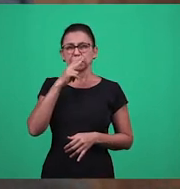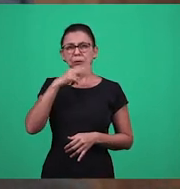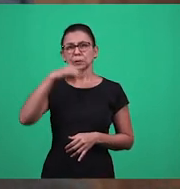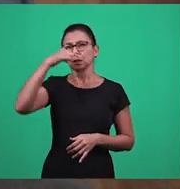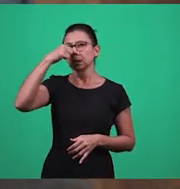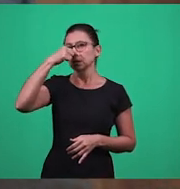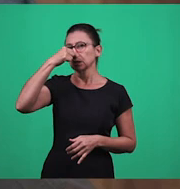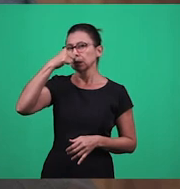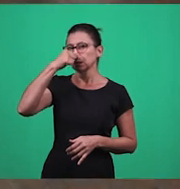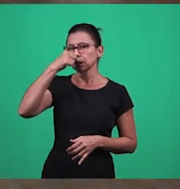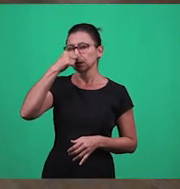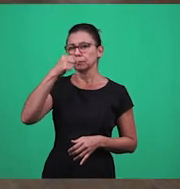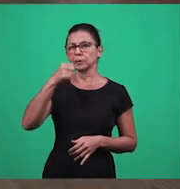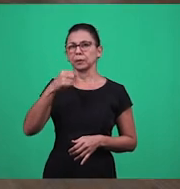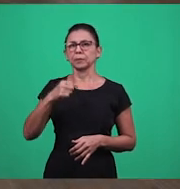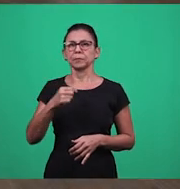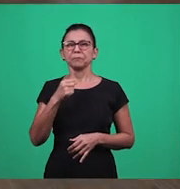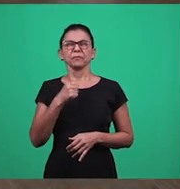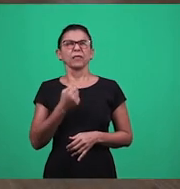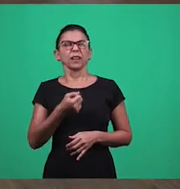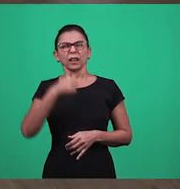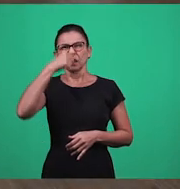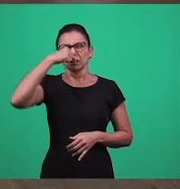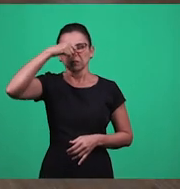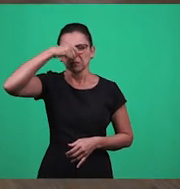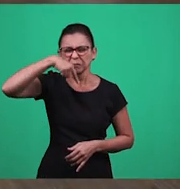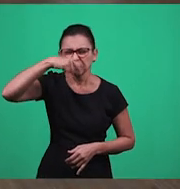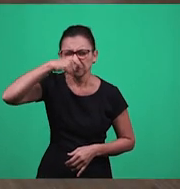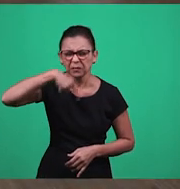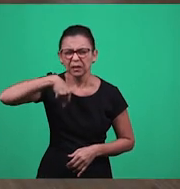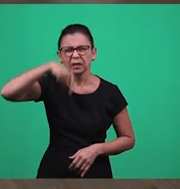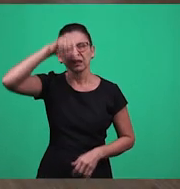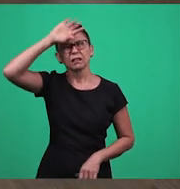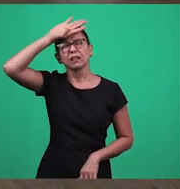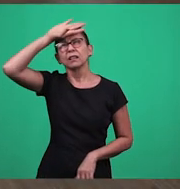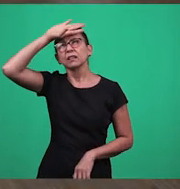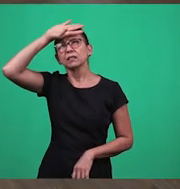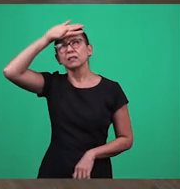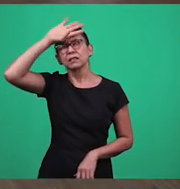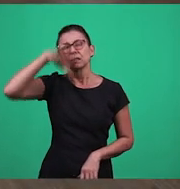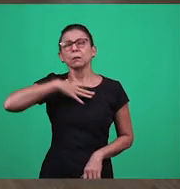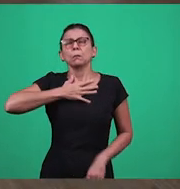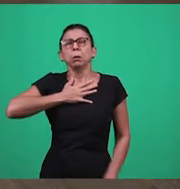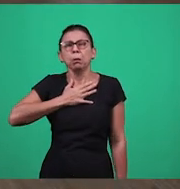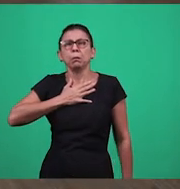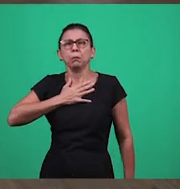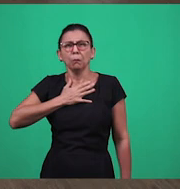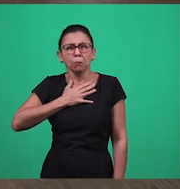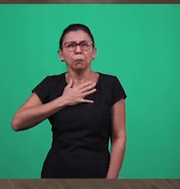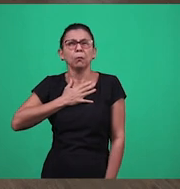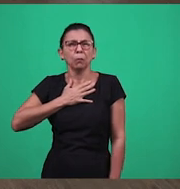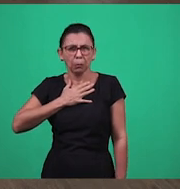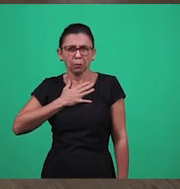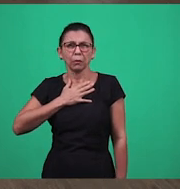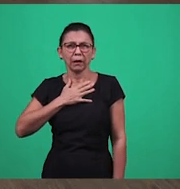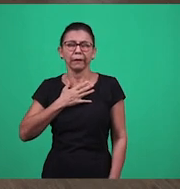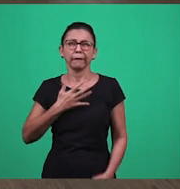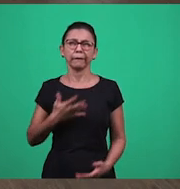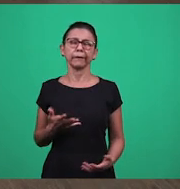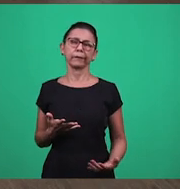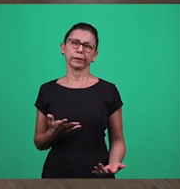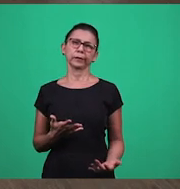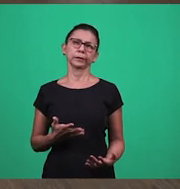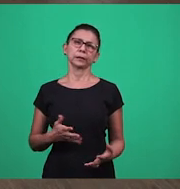gripe, né? Que é coriza, uma febre, tosse, né?